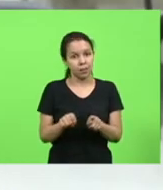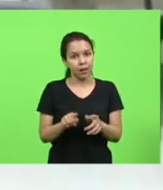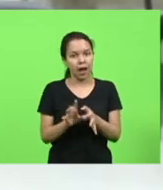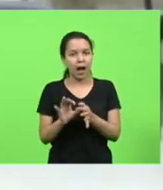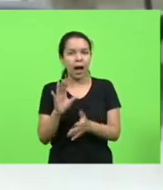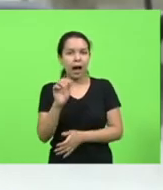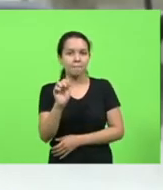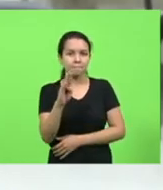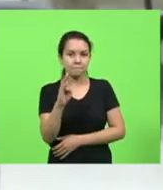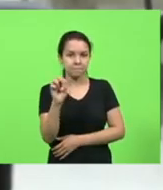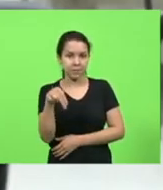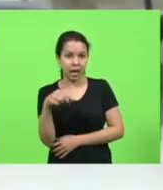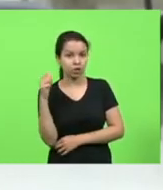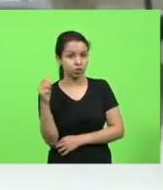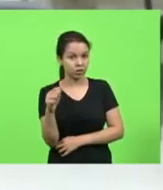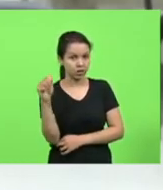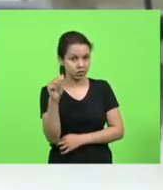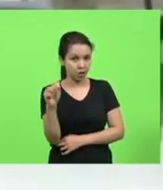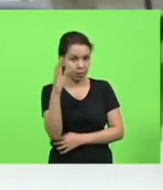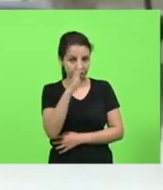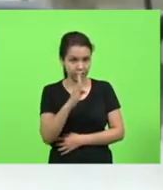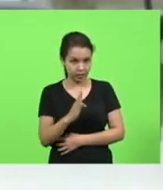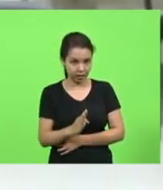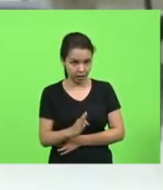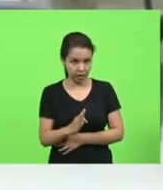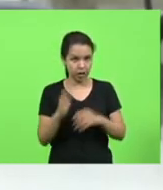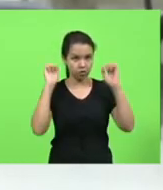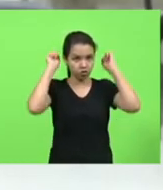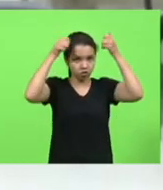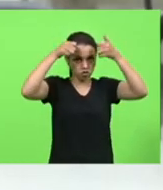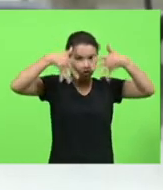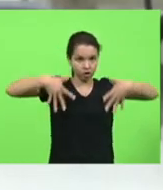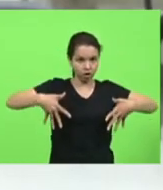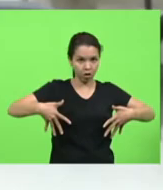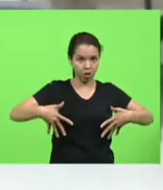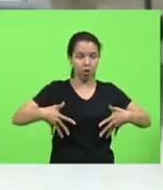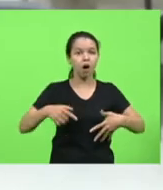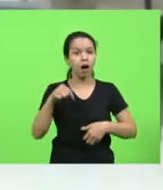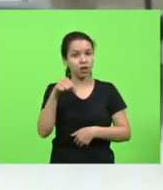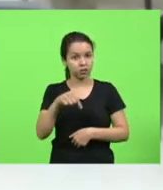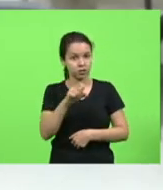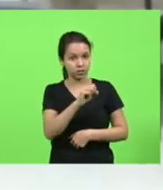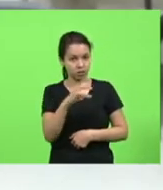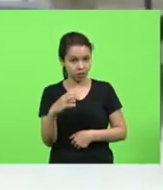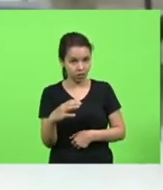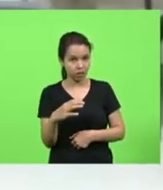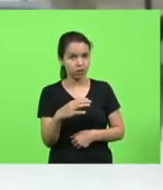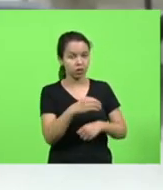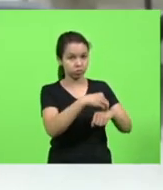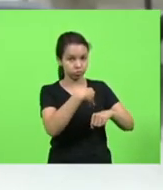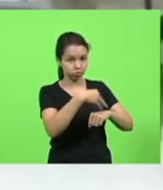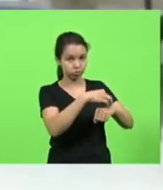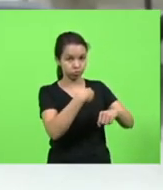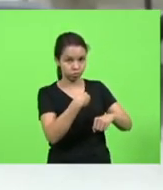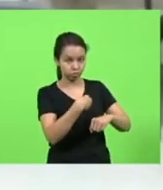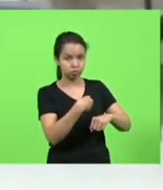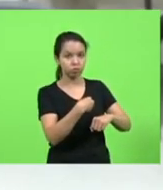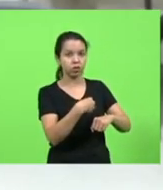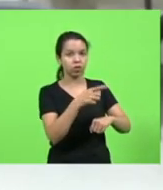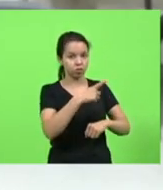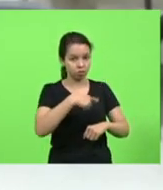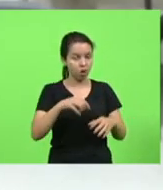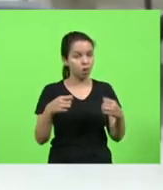Brasileira de Esclerose Múltipla, e nós aqui em Santa Catarina fomos instruídos por eles para que nós mandemos